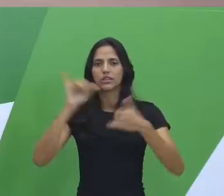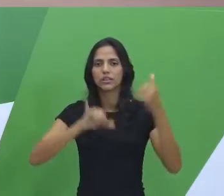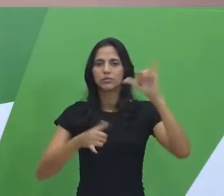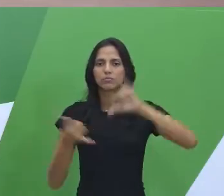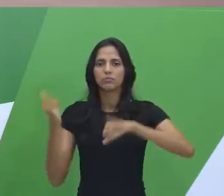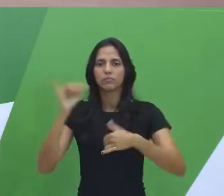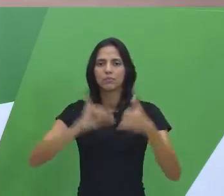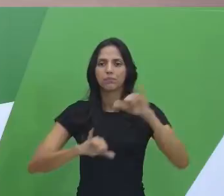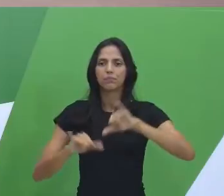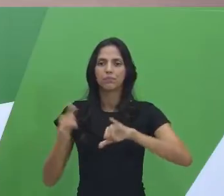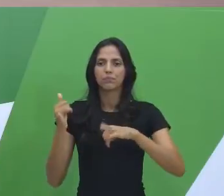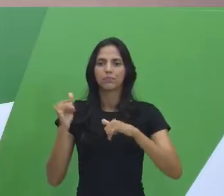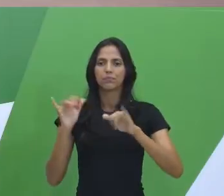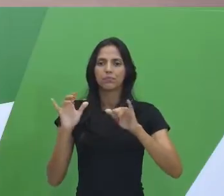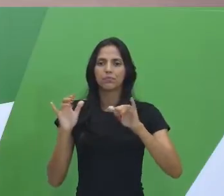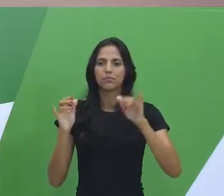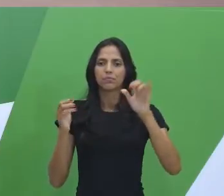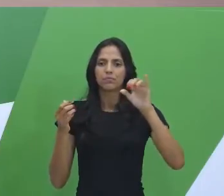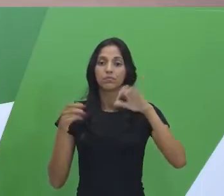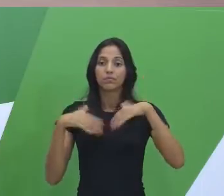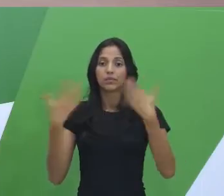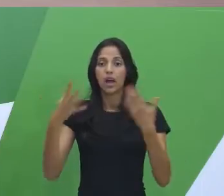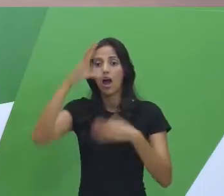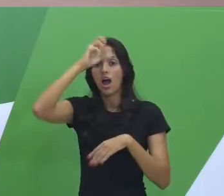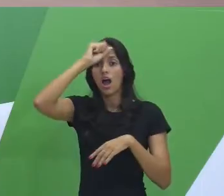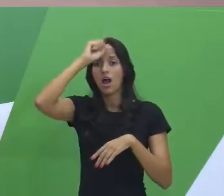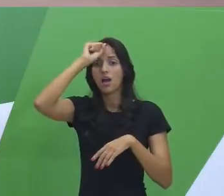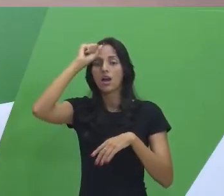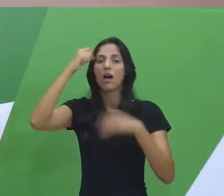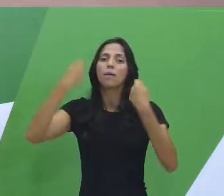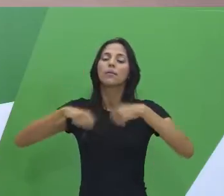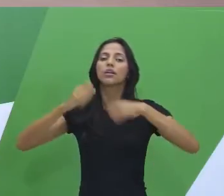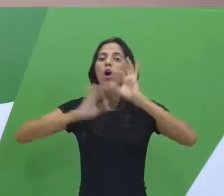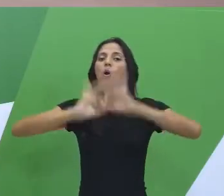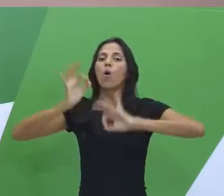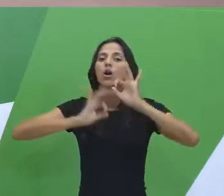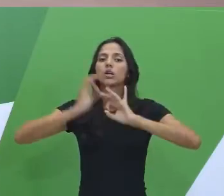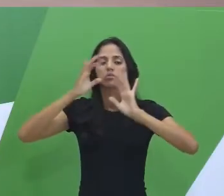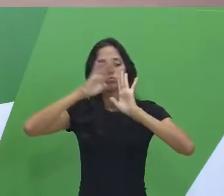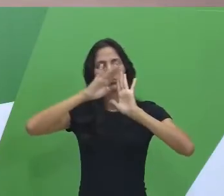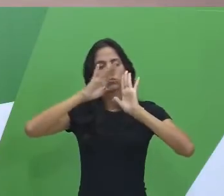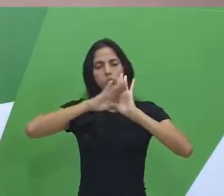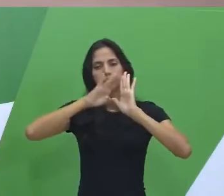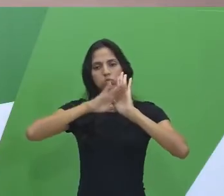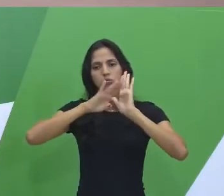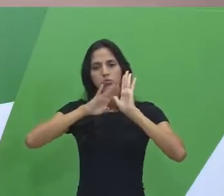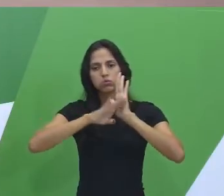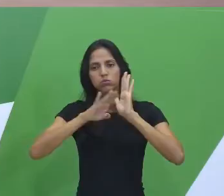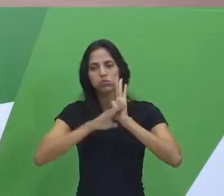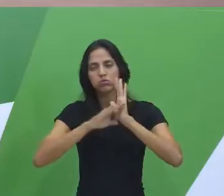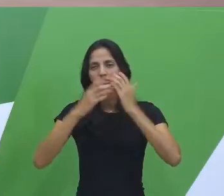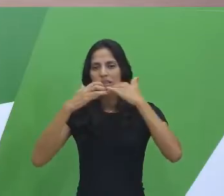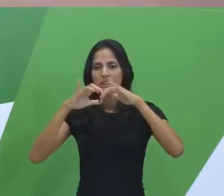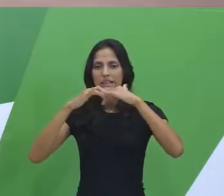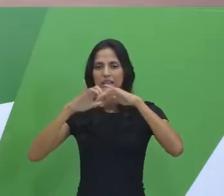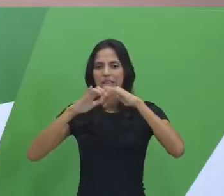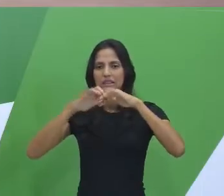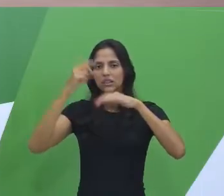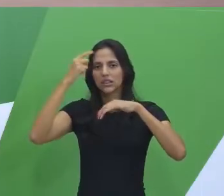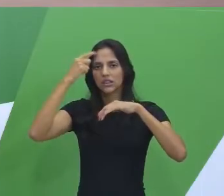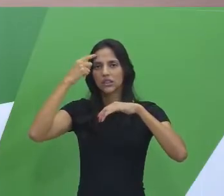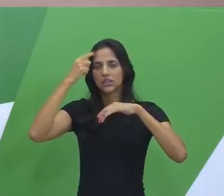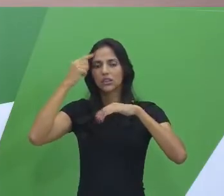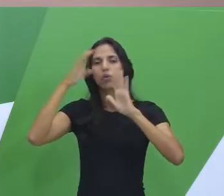conseguir me situar. Observe que aprendizado é uma organização. Se eu tenho uma organização, uma sequência